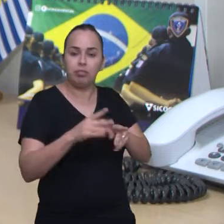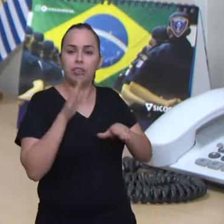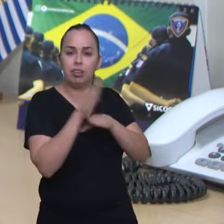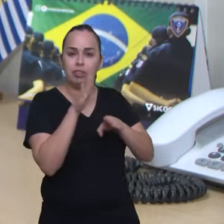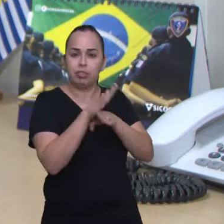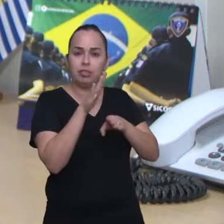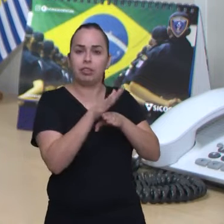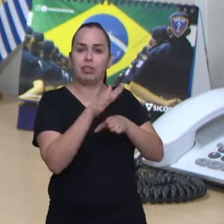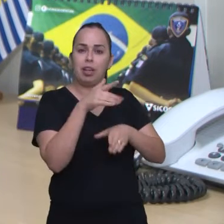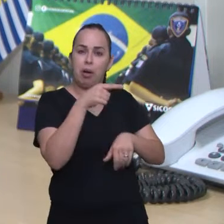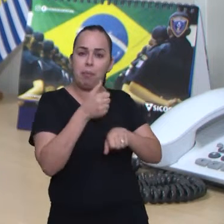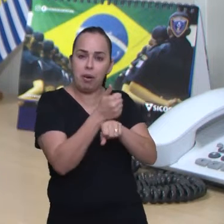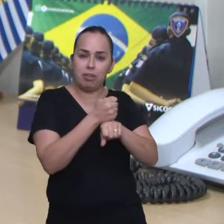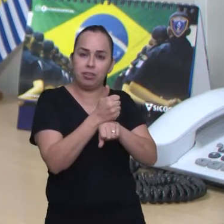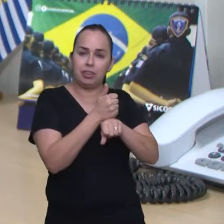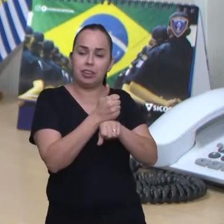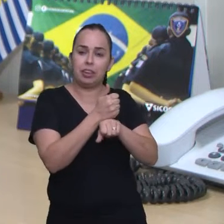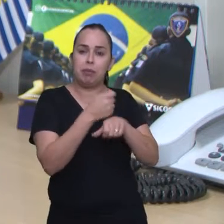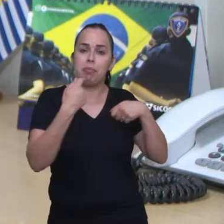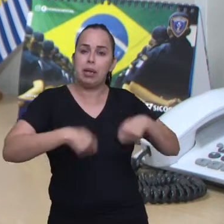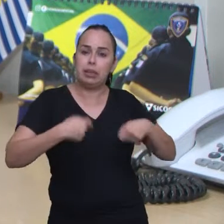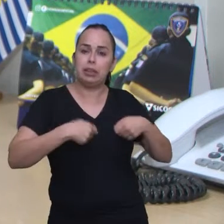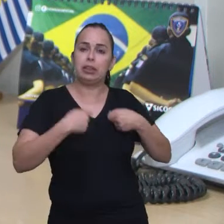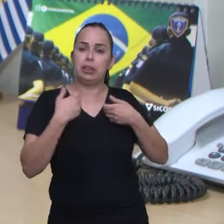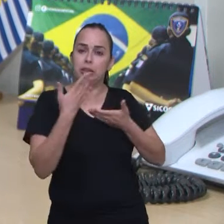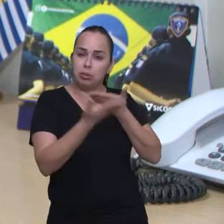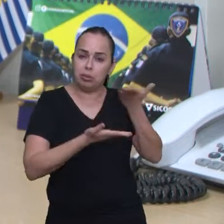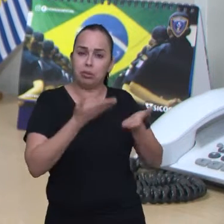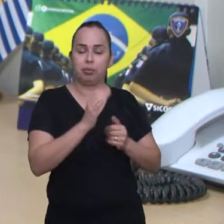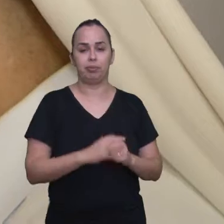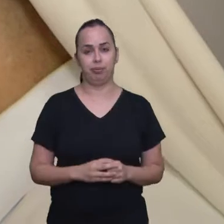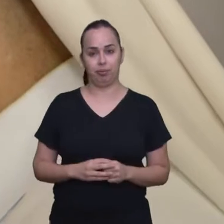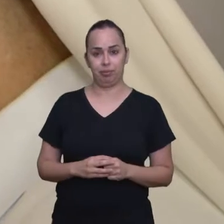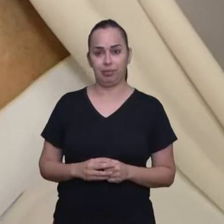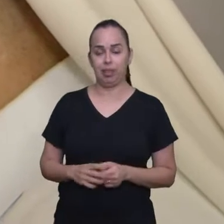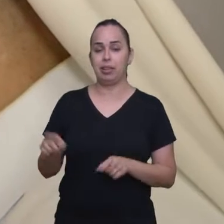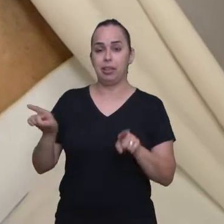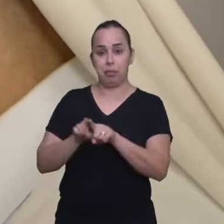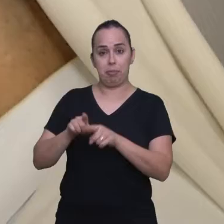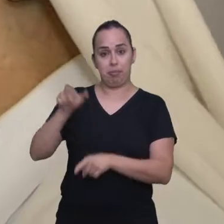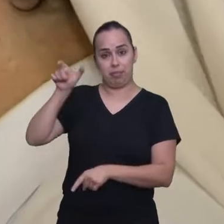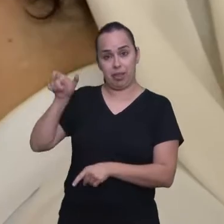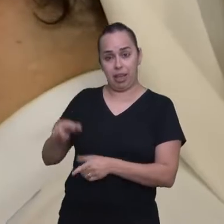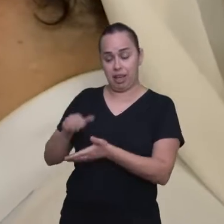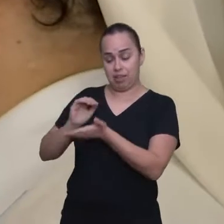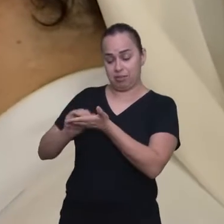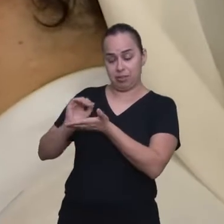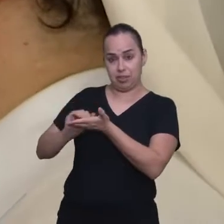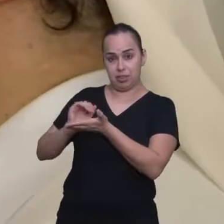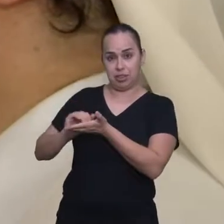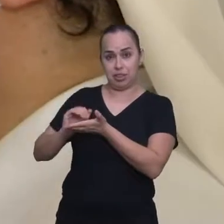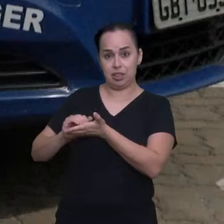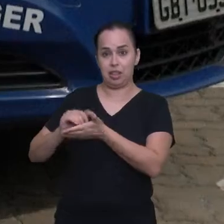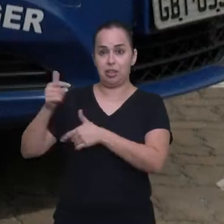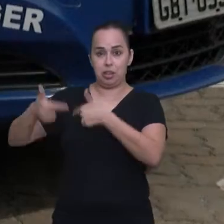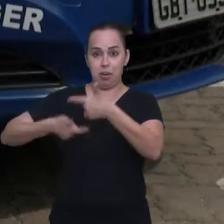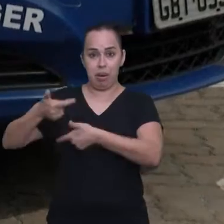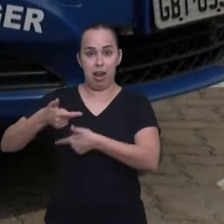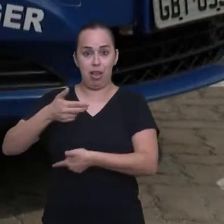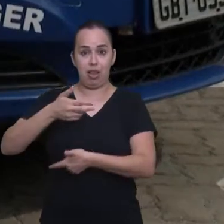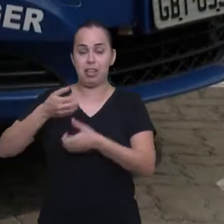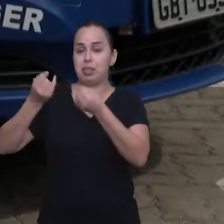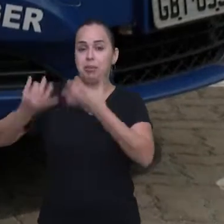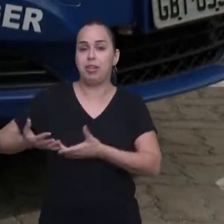atender esses profissionais que veem a necessidade de ter esse atendimento. O secretário ressaltou ainda que o trabalho religioso junto